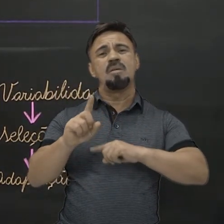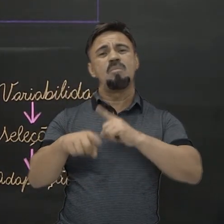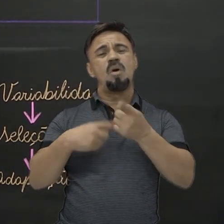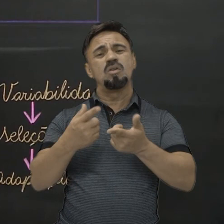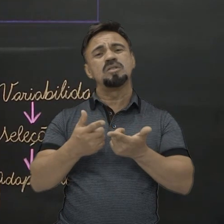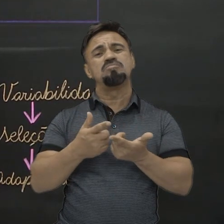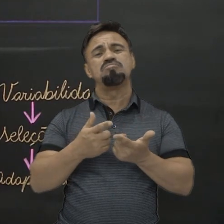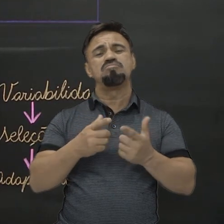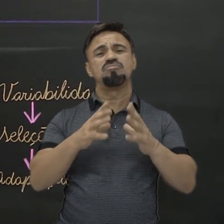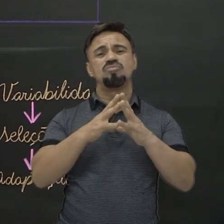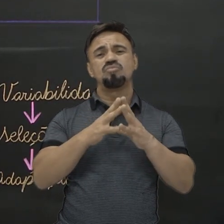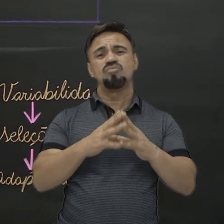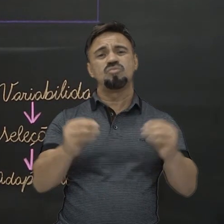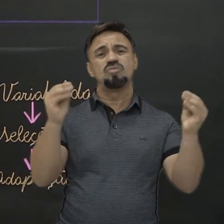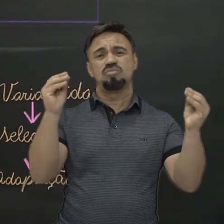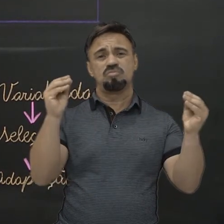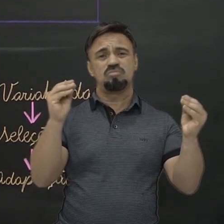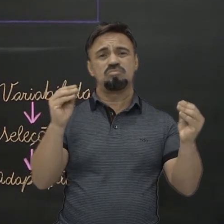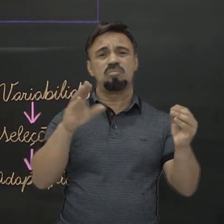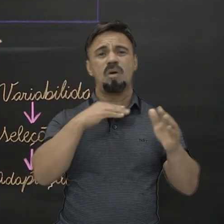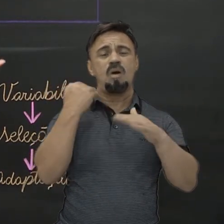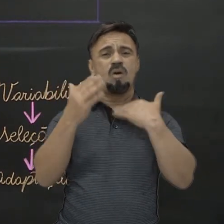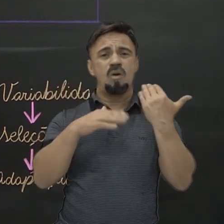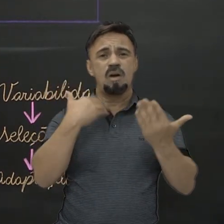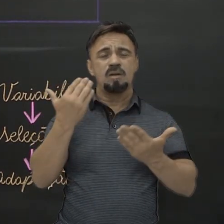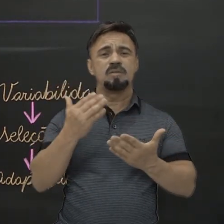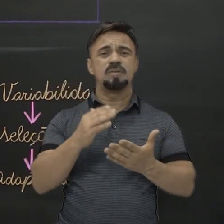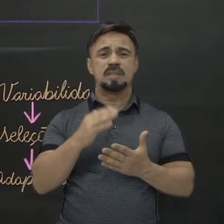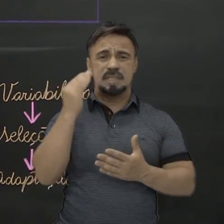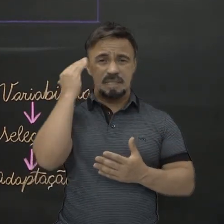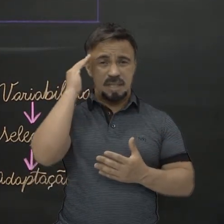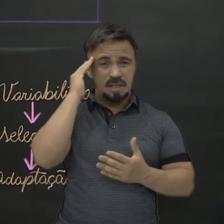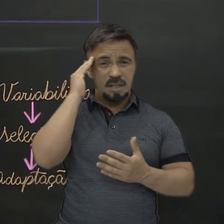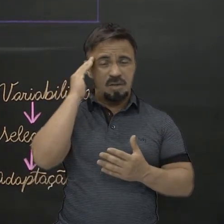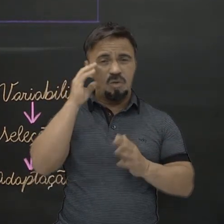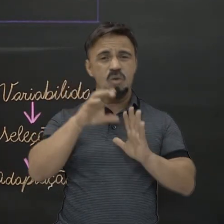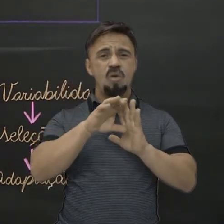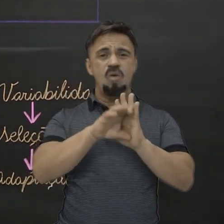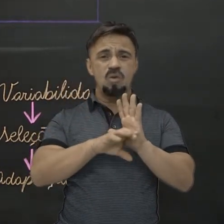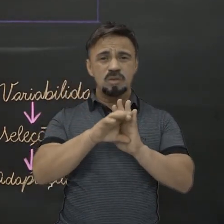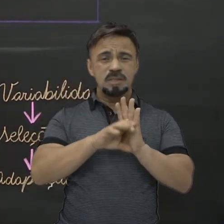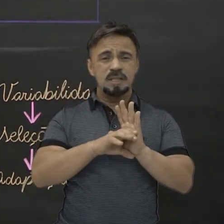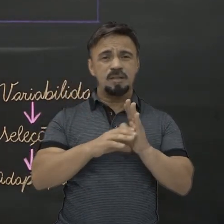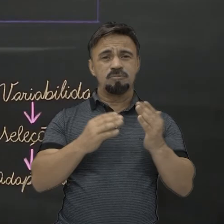aqui elas foram eliminadas. Entendido então o conceito de